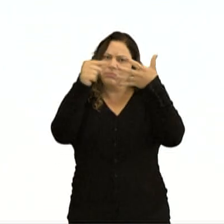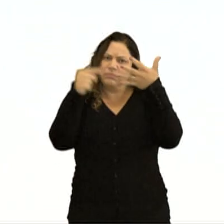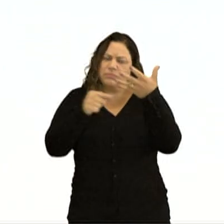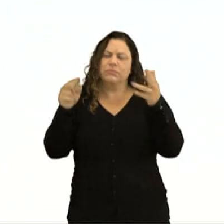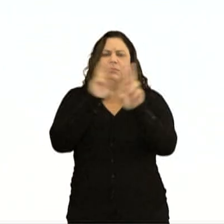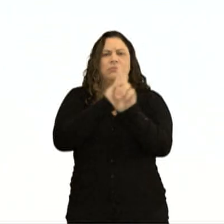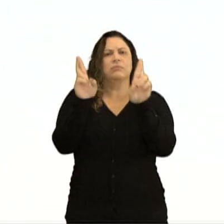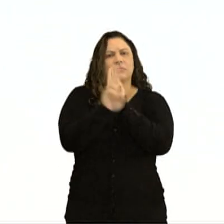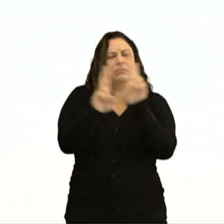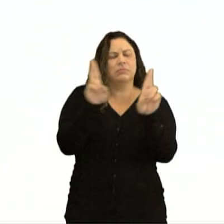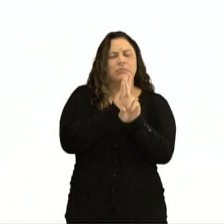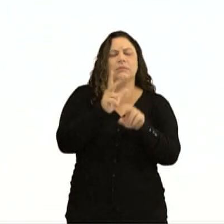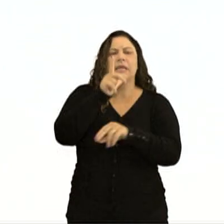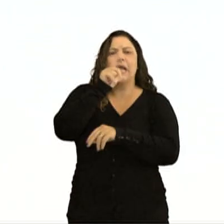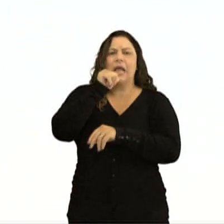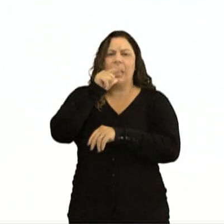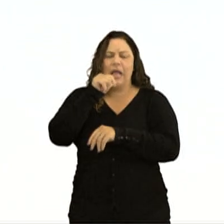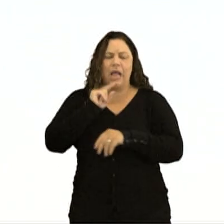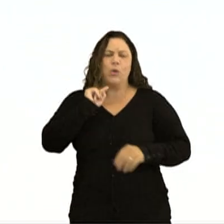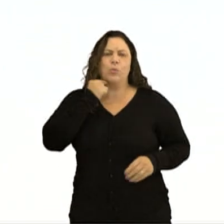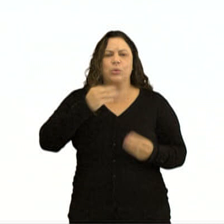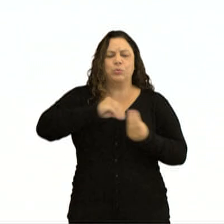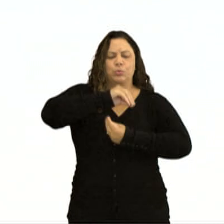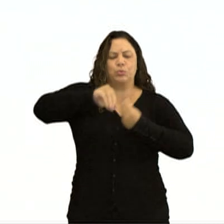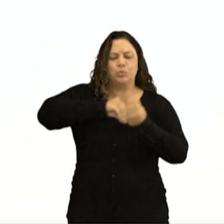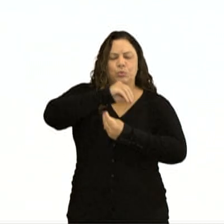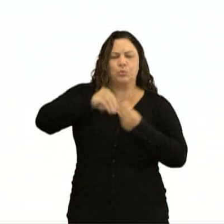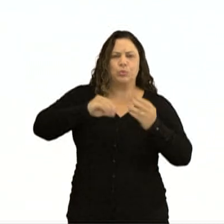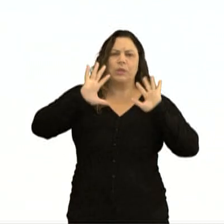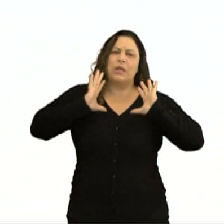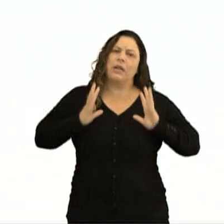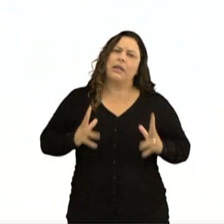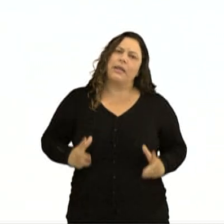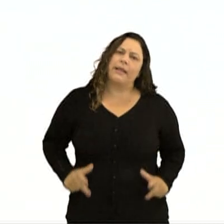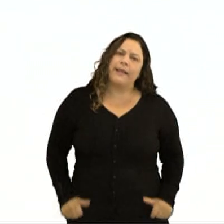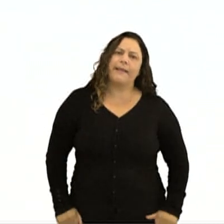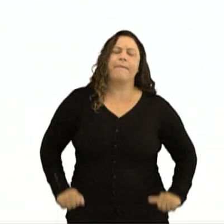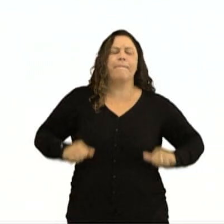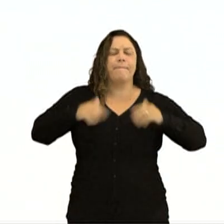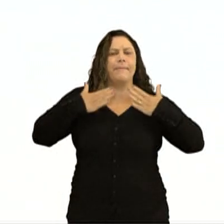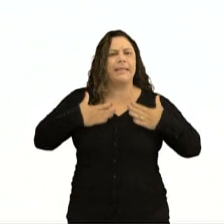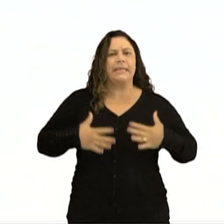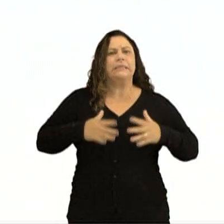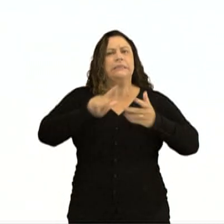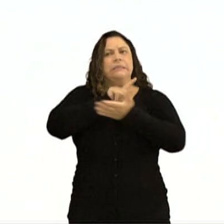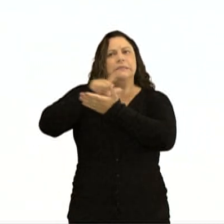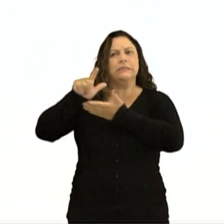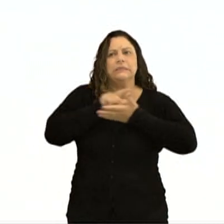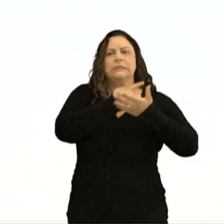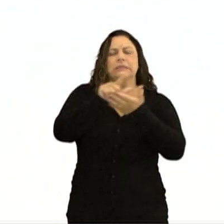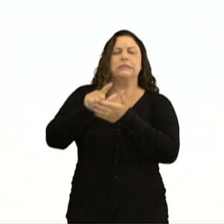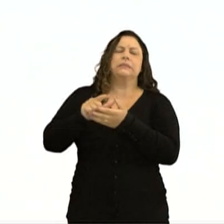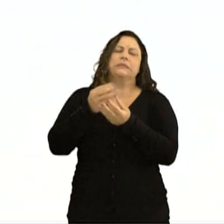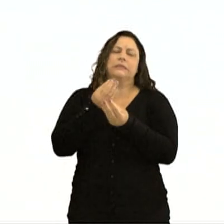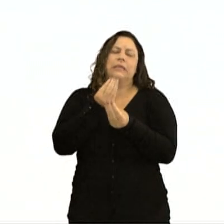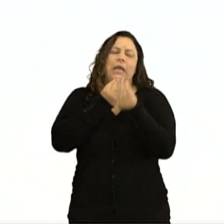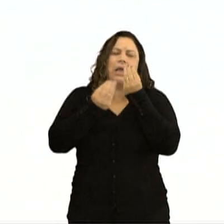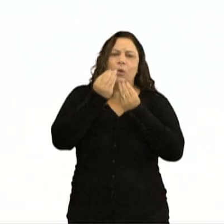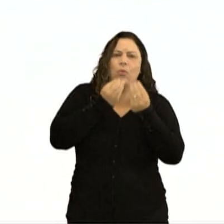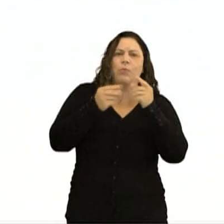contaminadas. Aprender sobre a higienização do corpo e dos alimentos. Compreender sobre